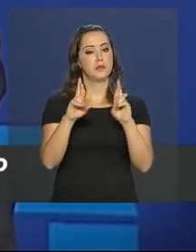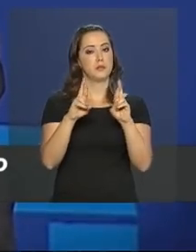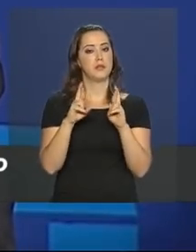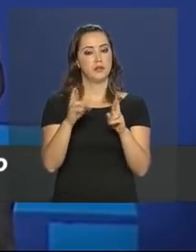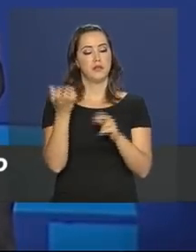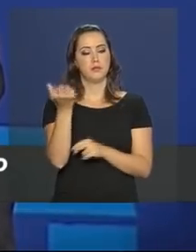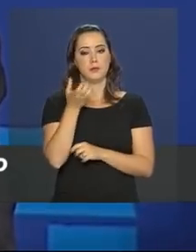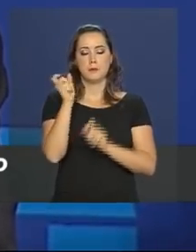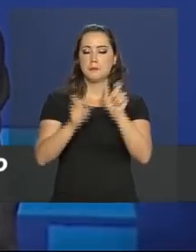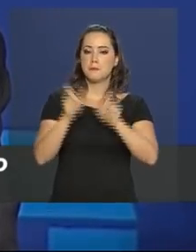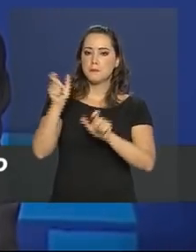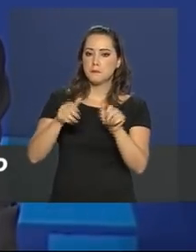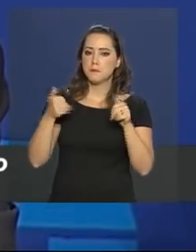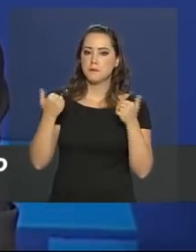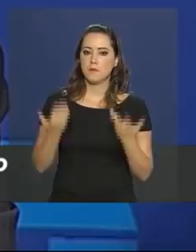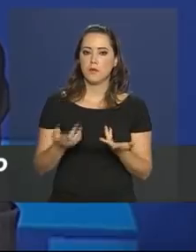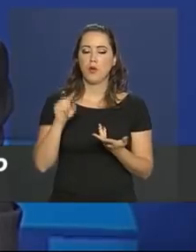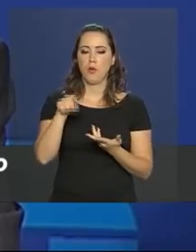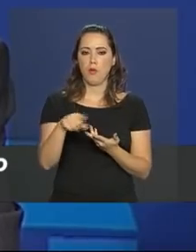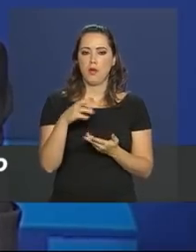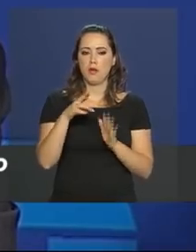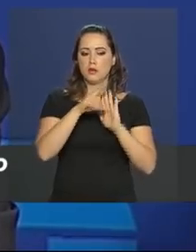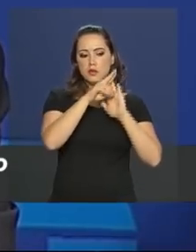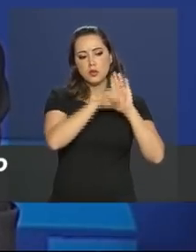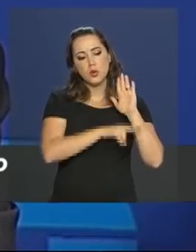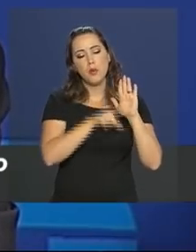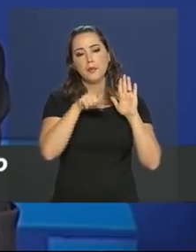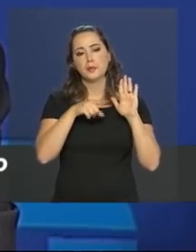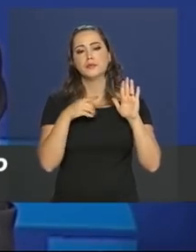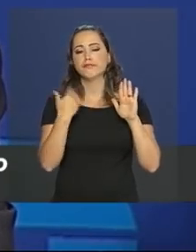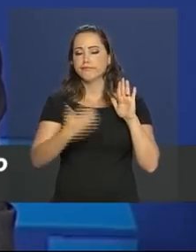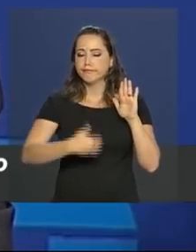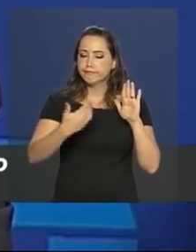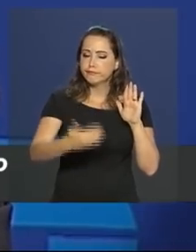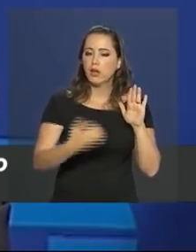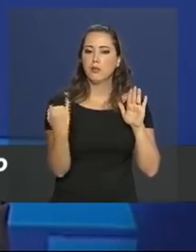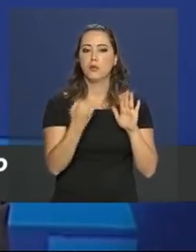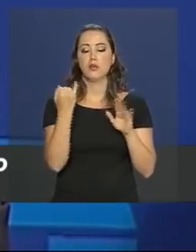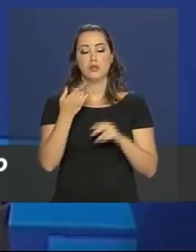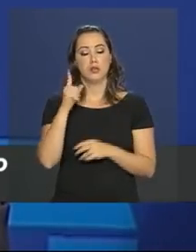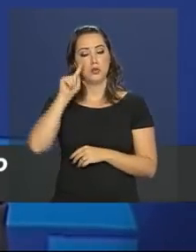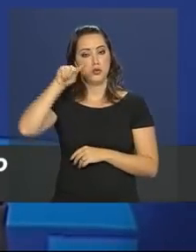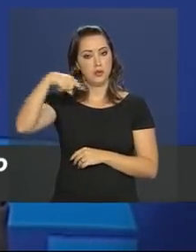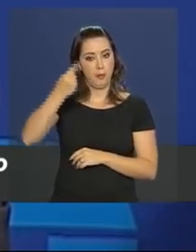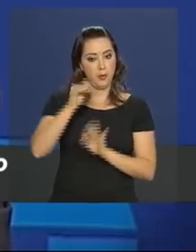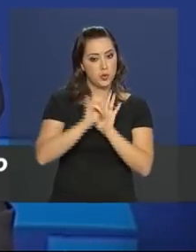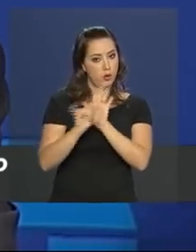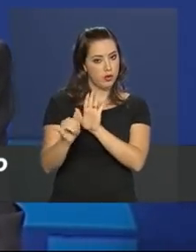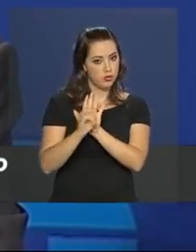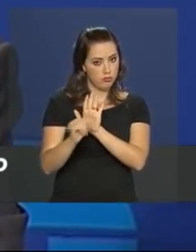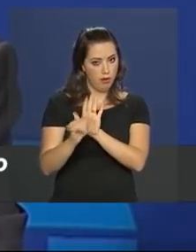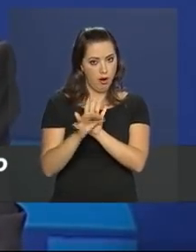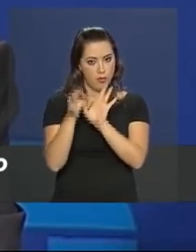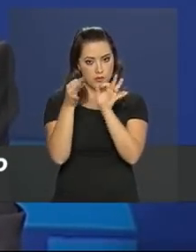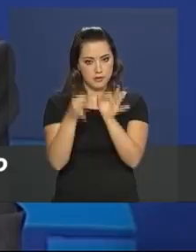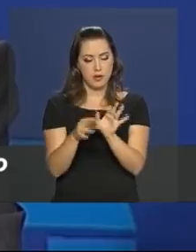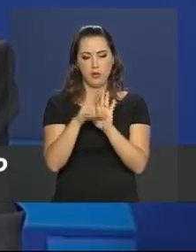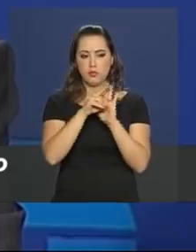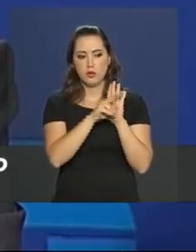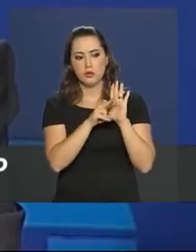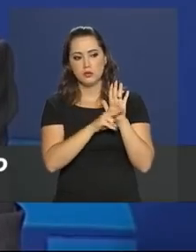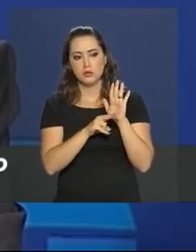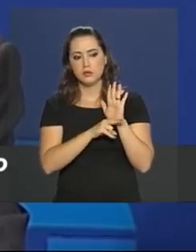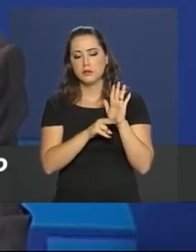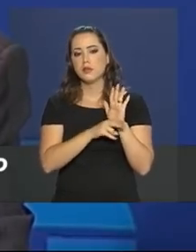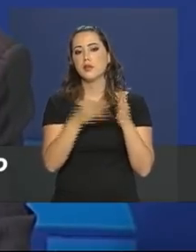pelos estudantes é essa resolução é um passo importante em breve nós devemos lançar o edital é com as regras da